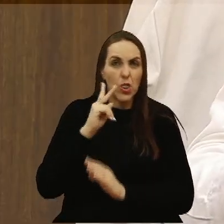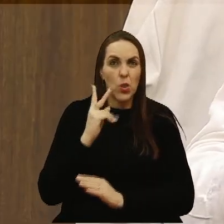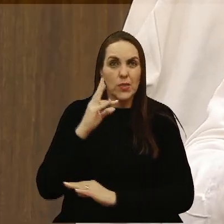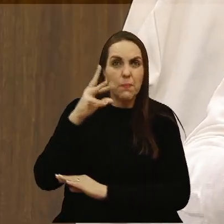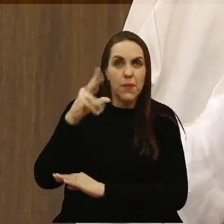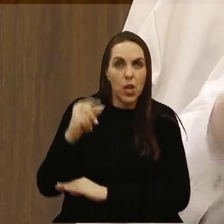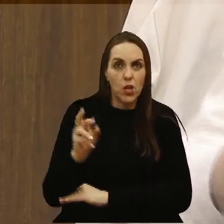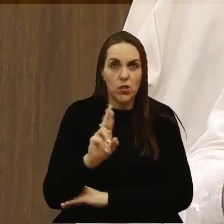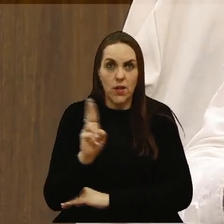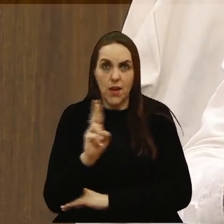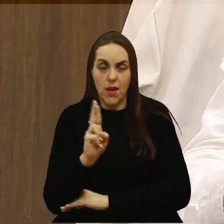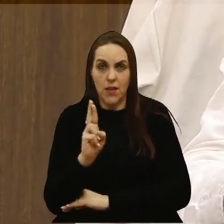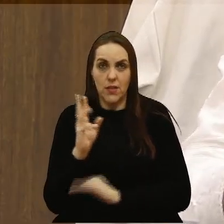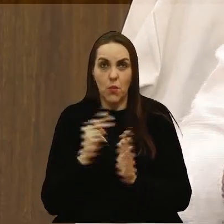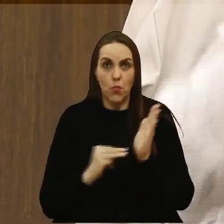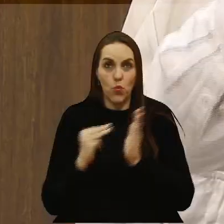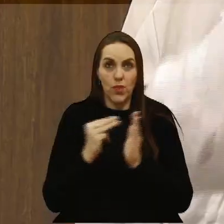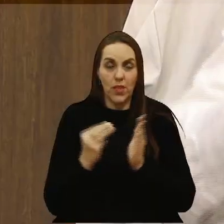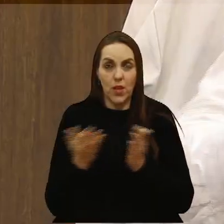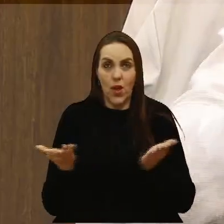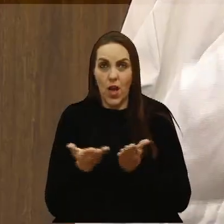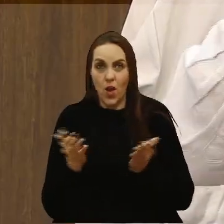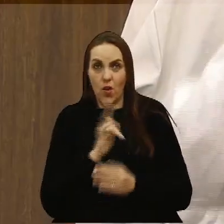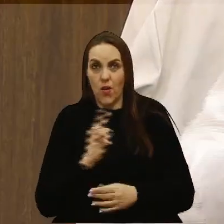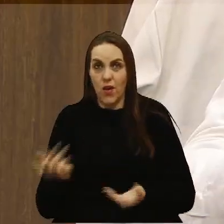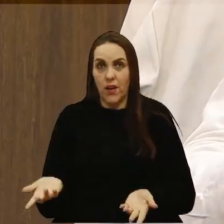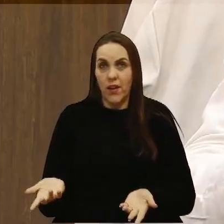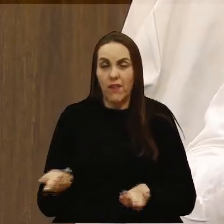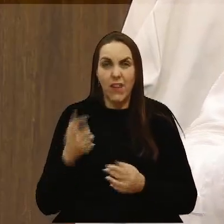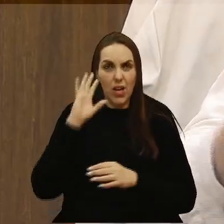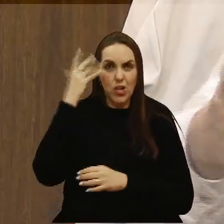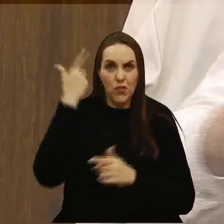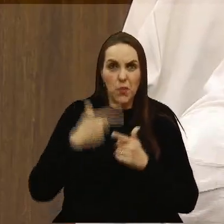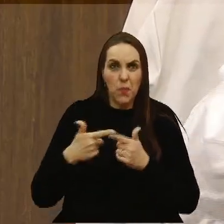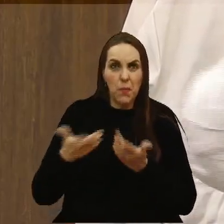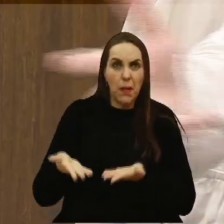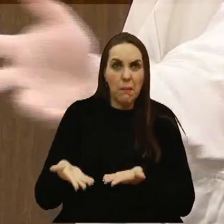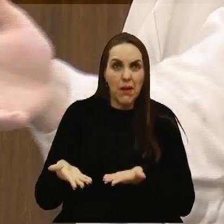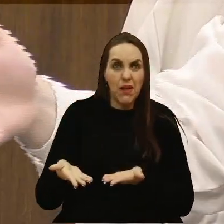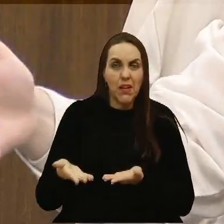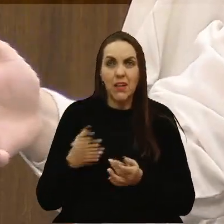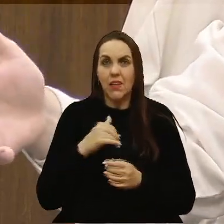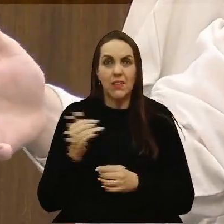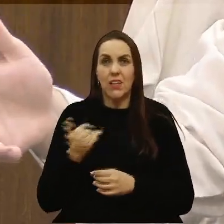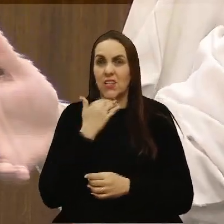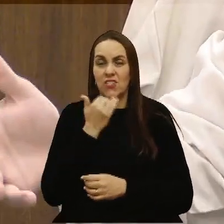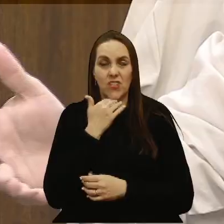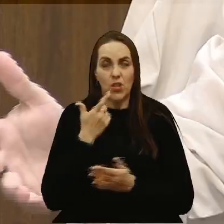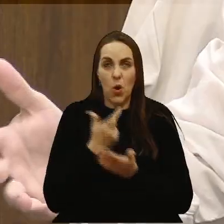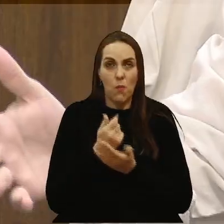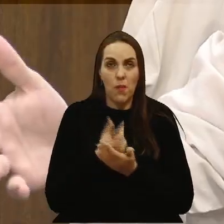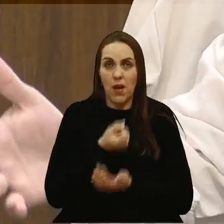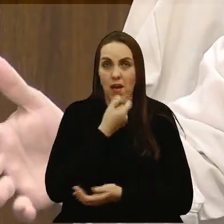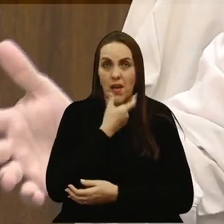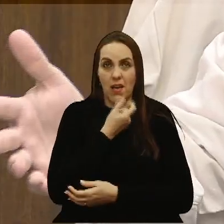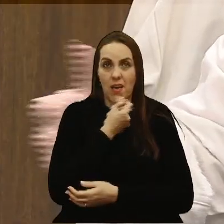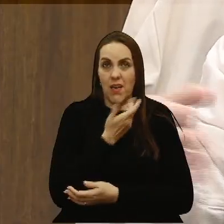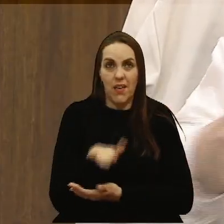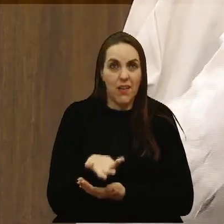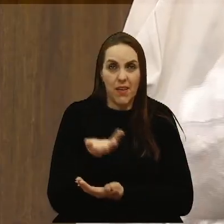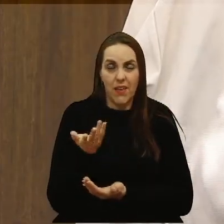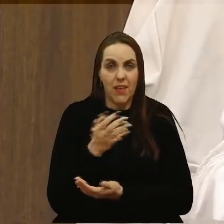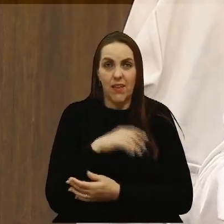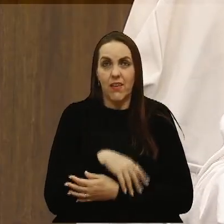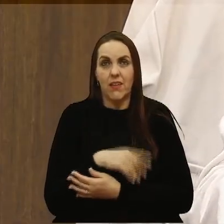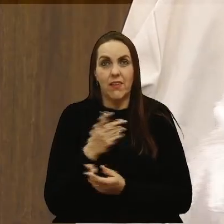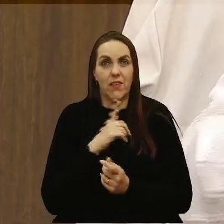reais no modelo de Estado que nós temos vai resolver o problema de alguém só se for para comprar paracetamol. Só se o objetivo for esse.